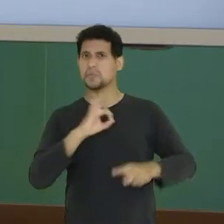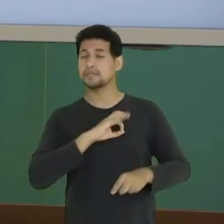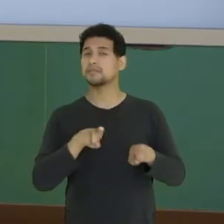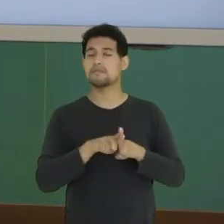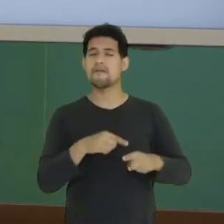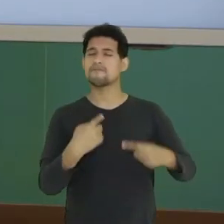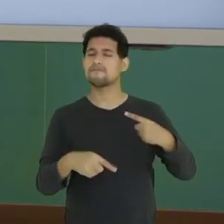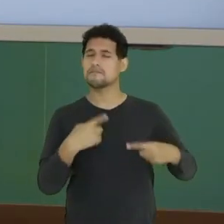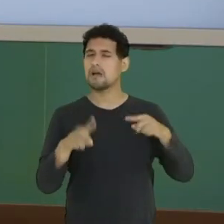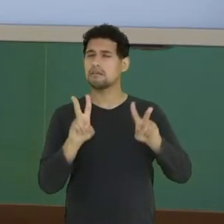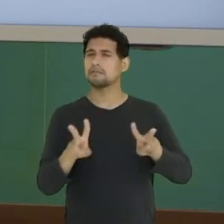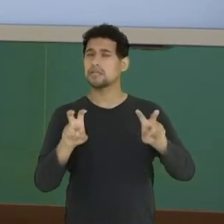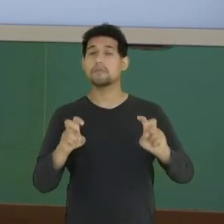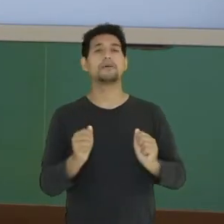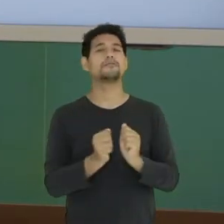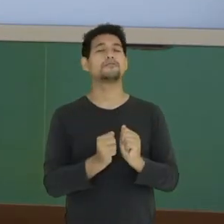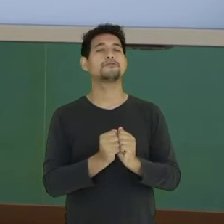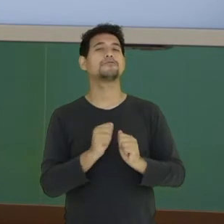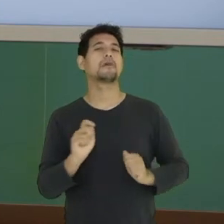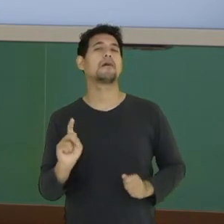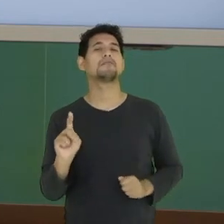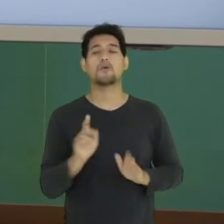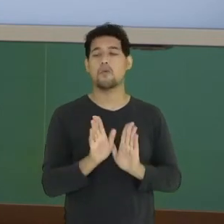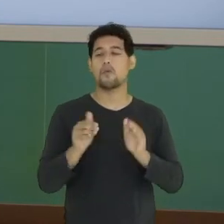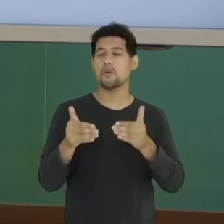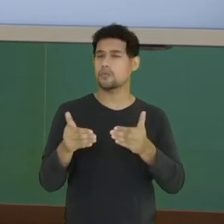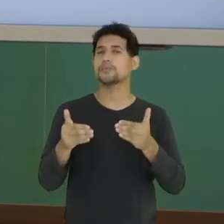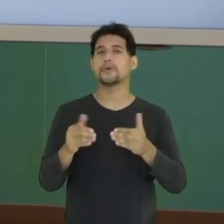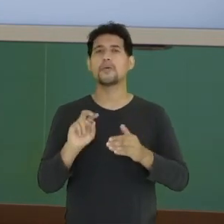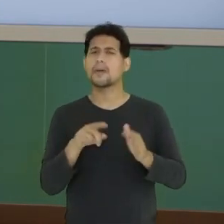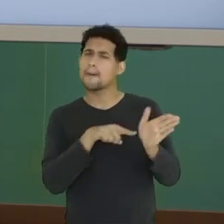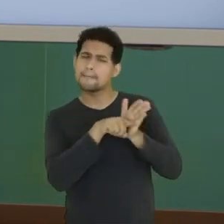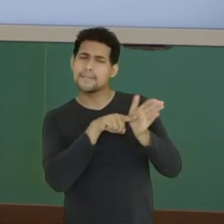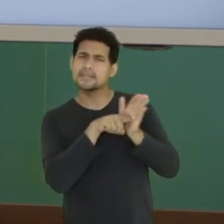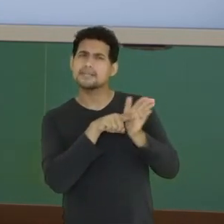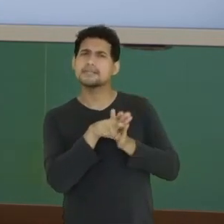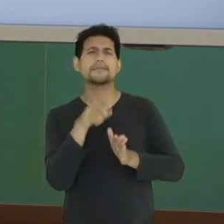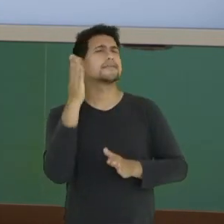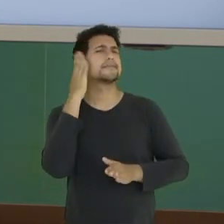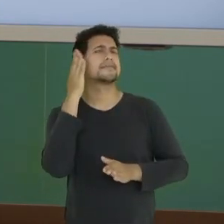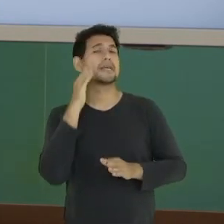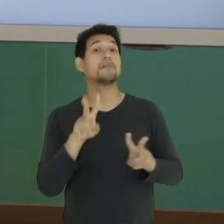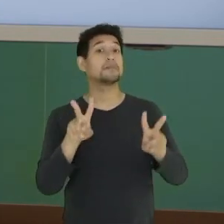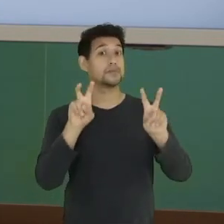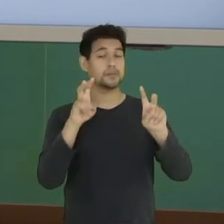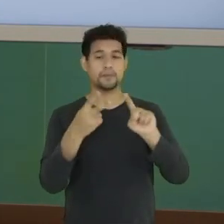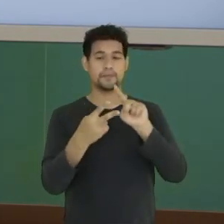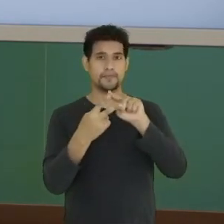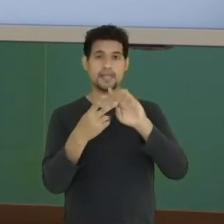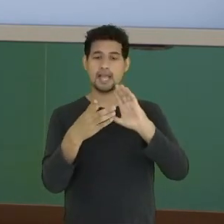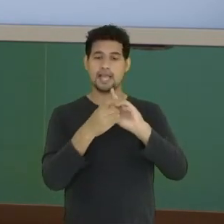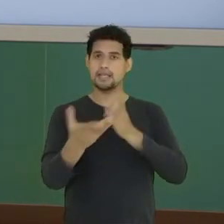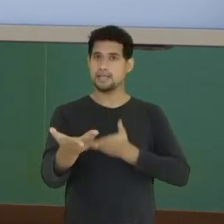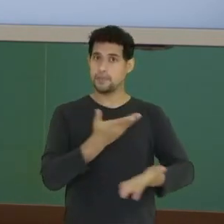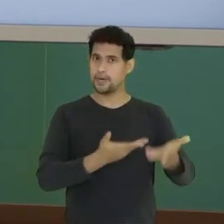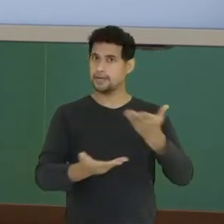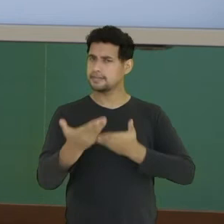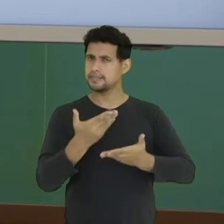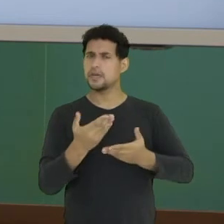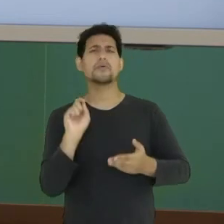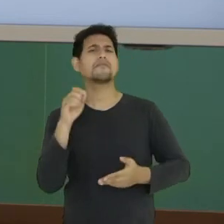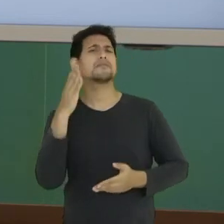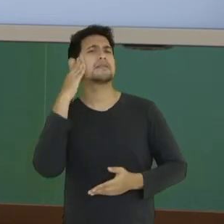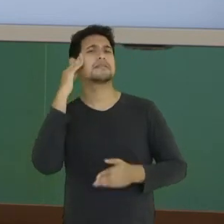debata o tema com a sua turma. Então pesquise aí o que você sabe sobre as democracias, o que você já